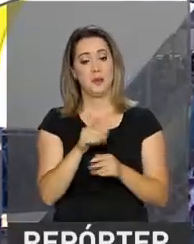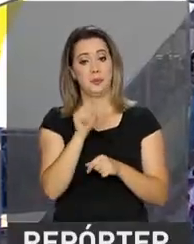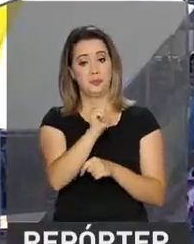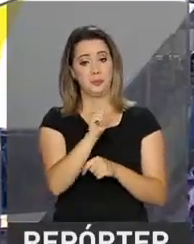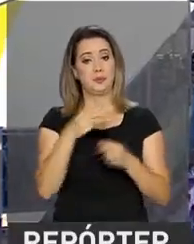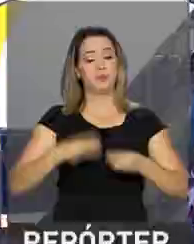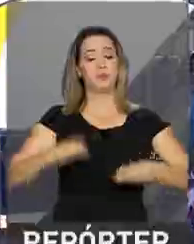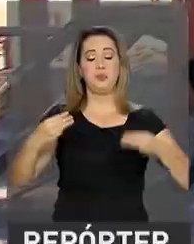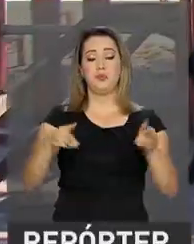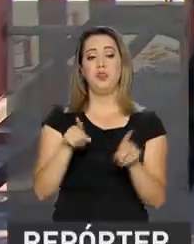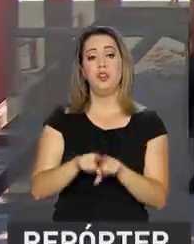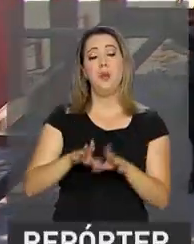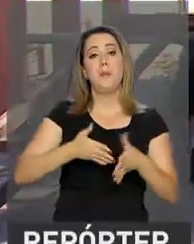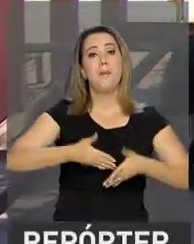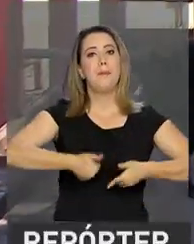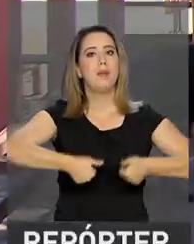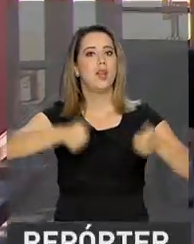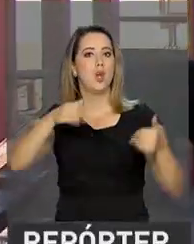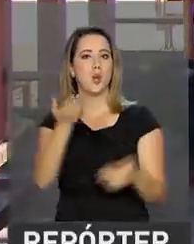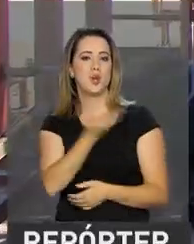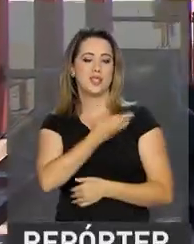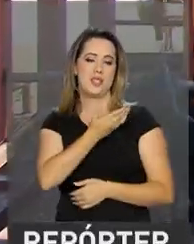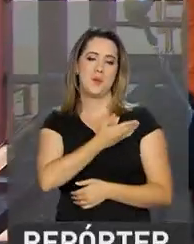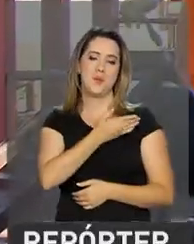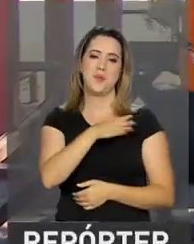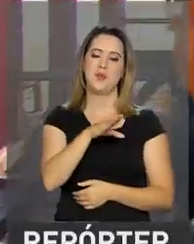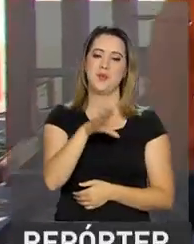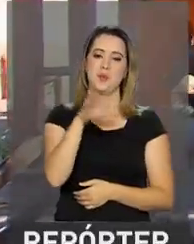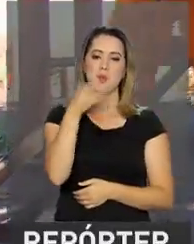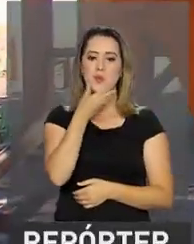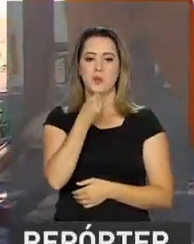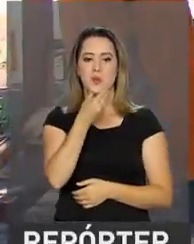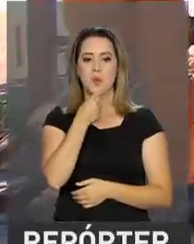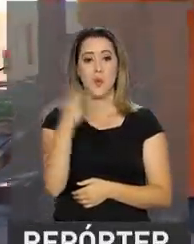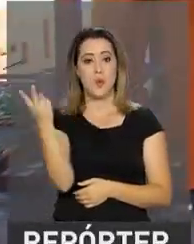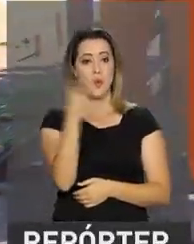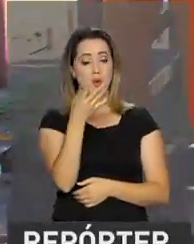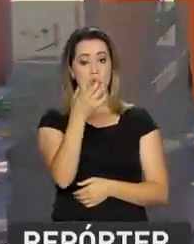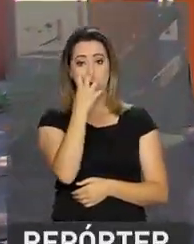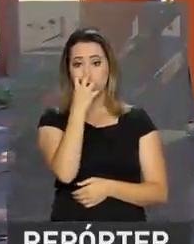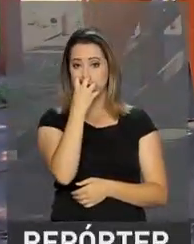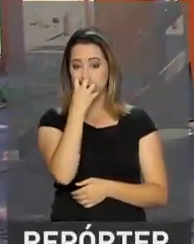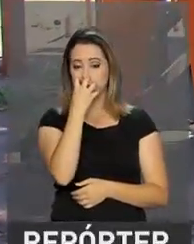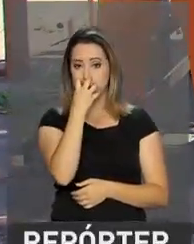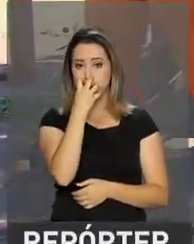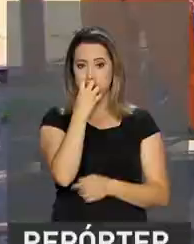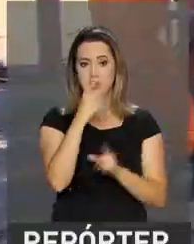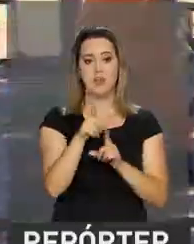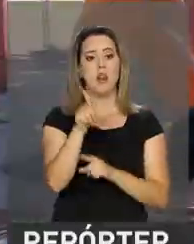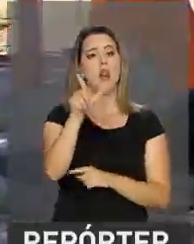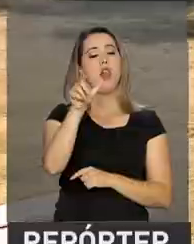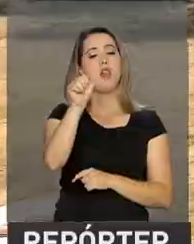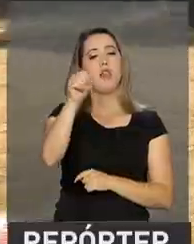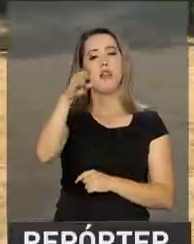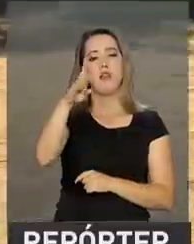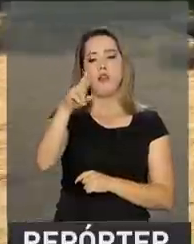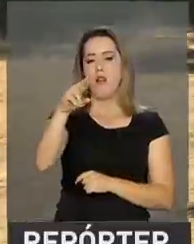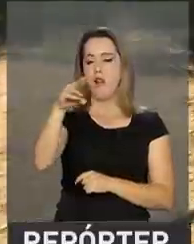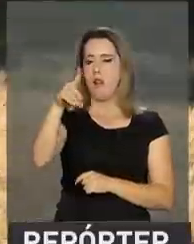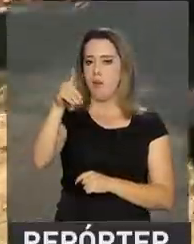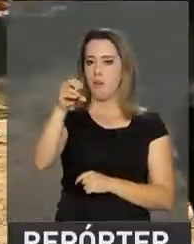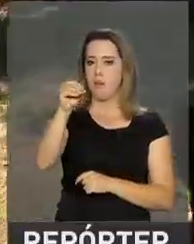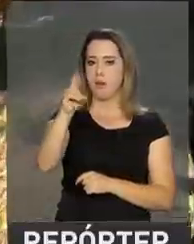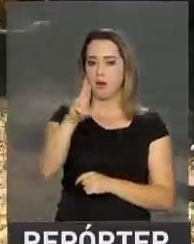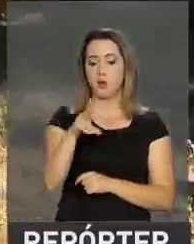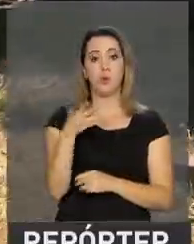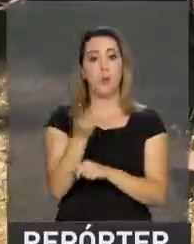será palco para os melhores amigos do homem, Zeca e Thor, cães da raça Labrador, fazem parte do grupamento de